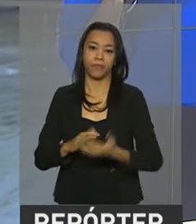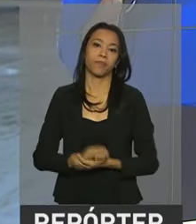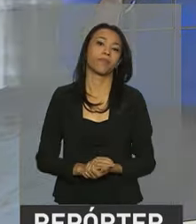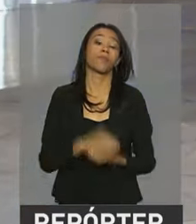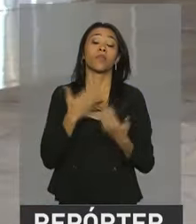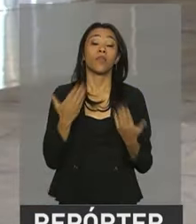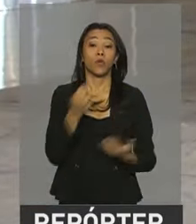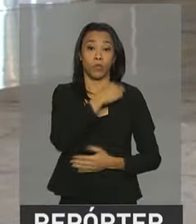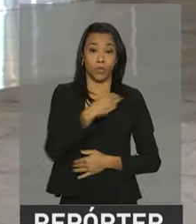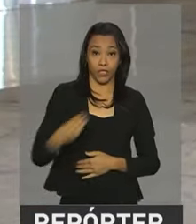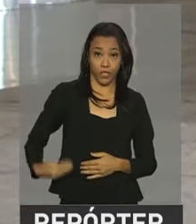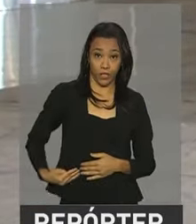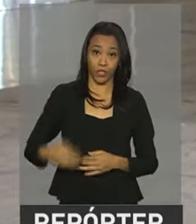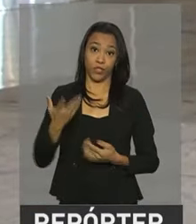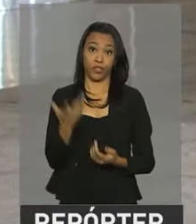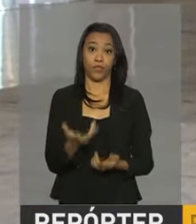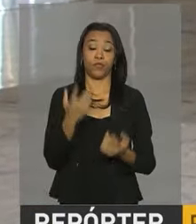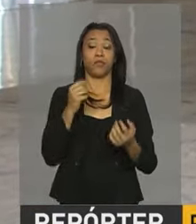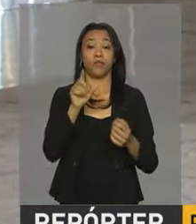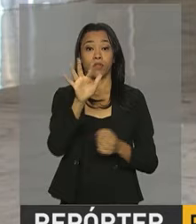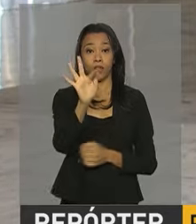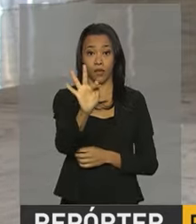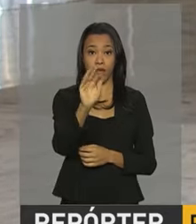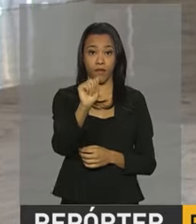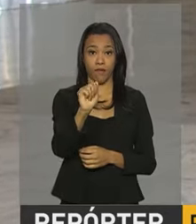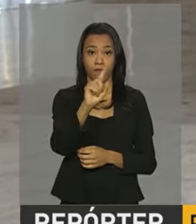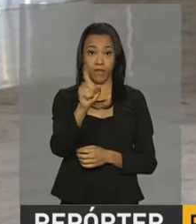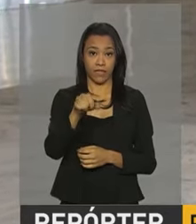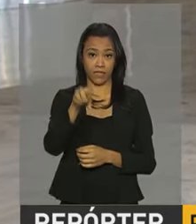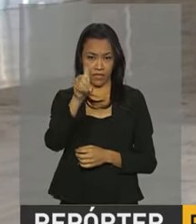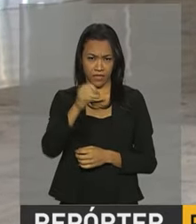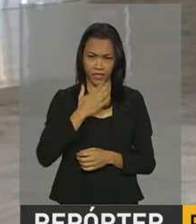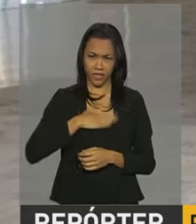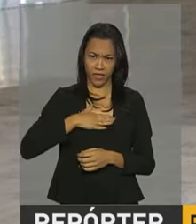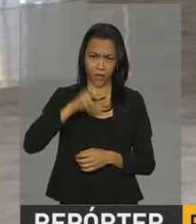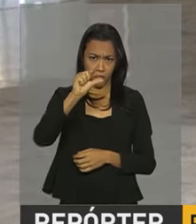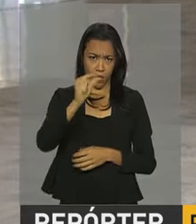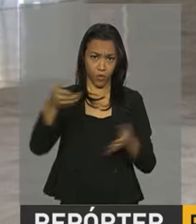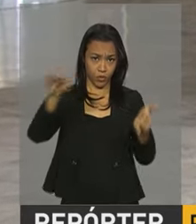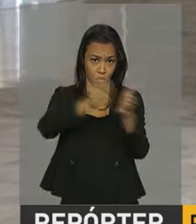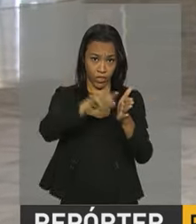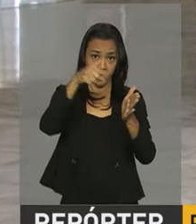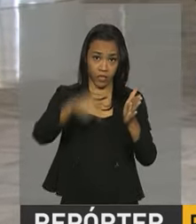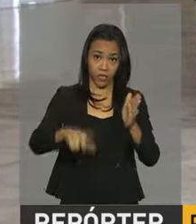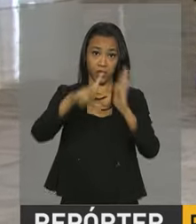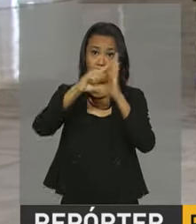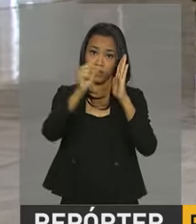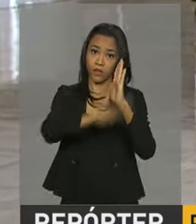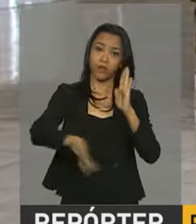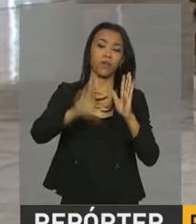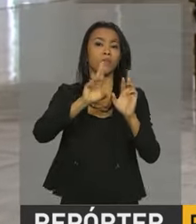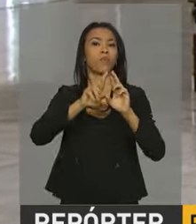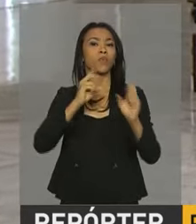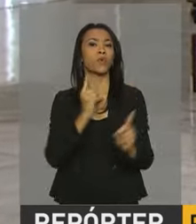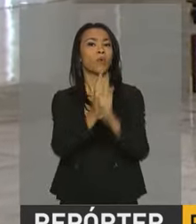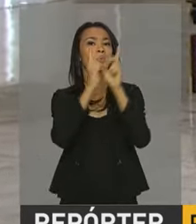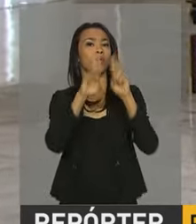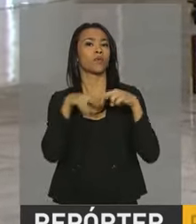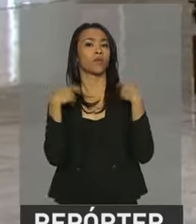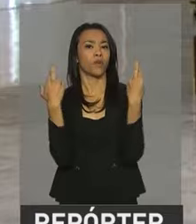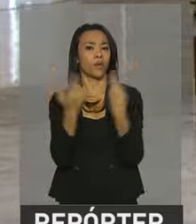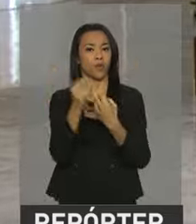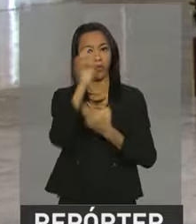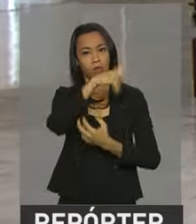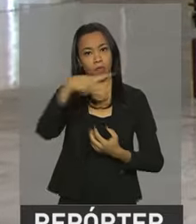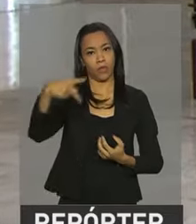Planalto Fazenda Henrique Meirelles deve chegar daqui a pouco aqui no Palácio do Planalto para se reunir com o presidente em exercício Michel